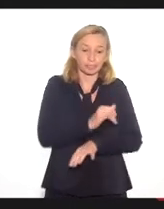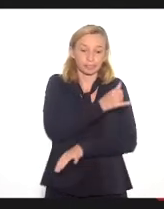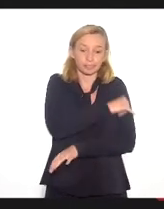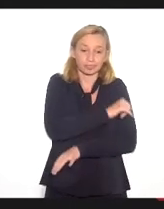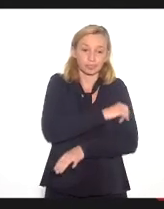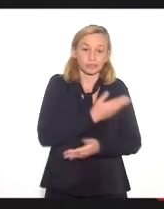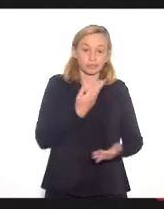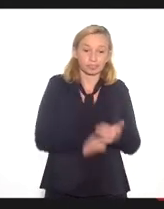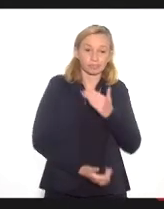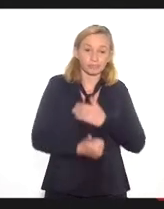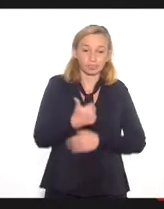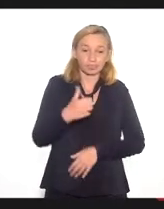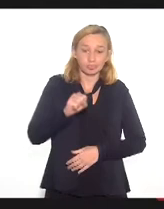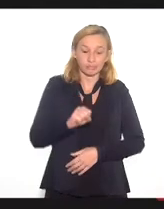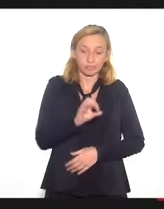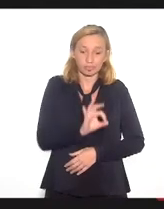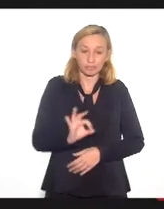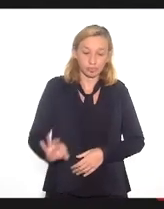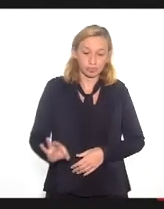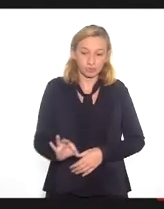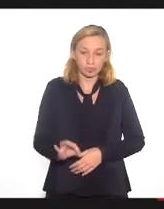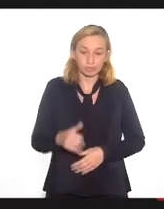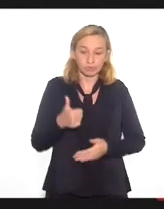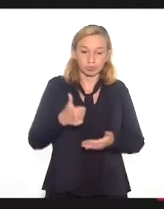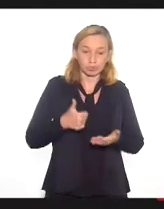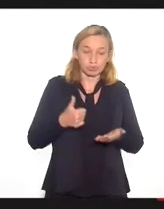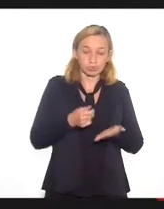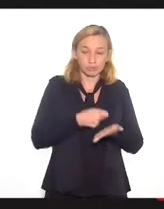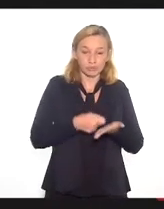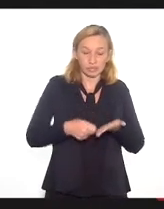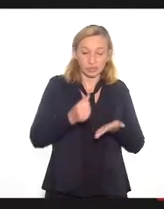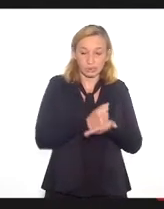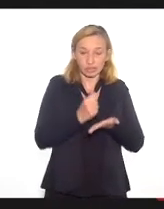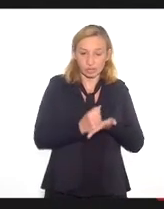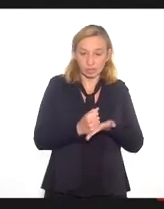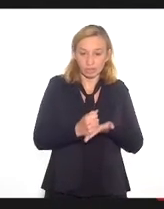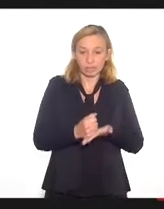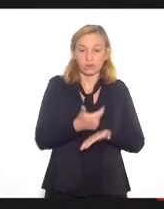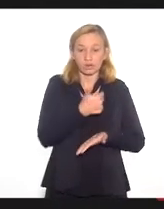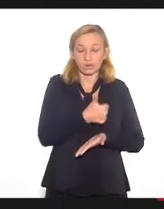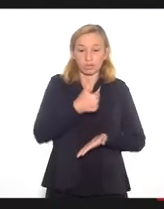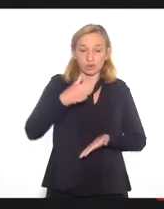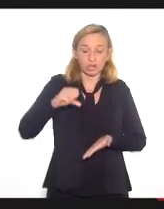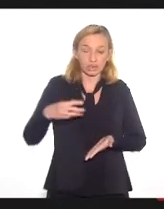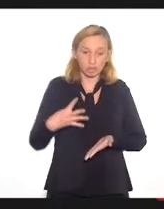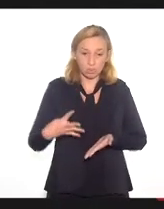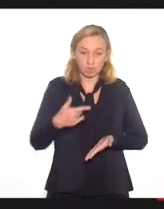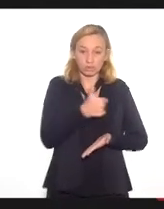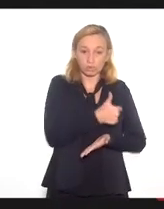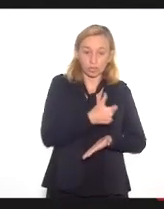% seu emprego com carteira assinada isso aí entre 2014 e 2020